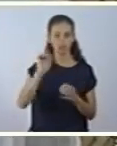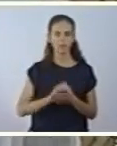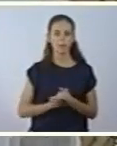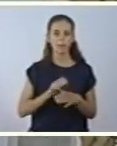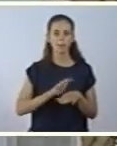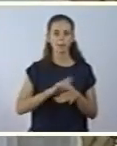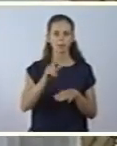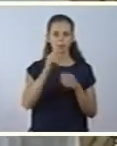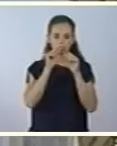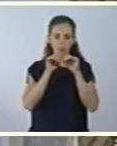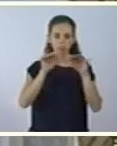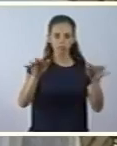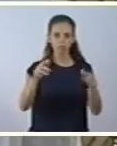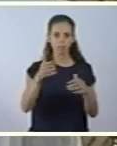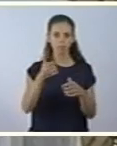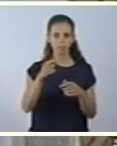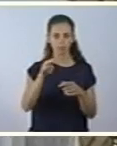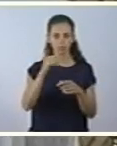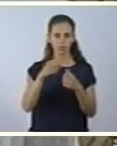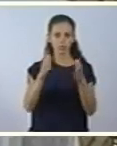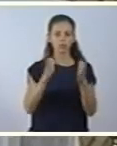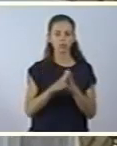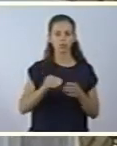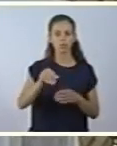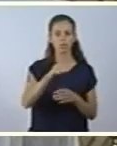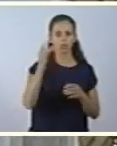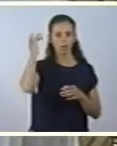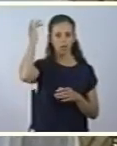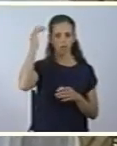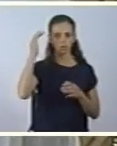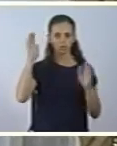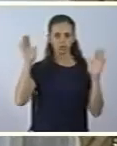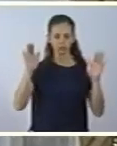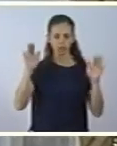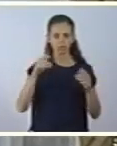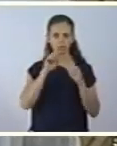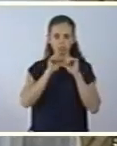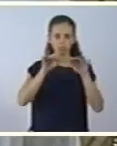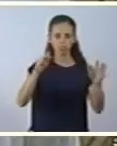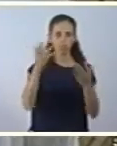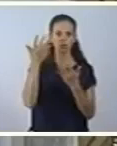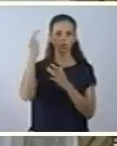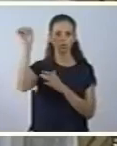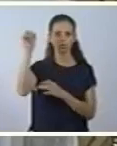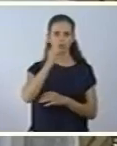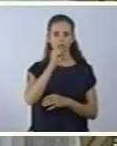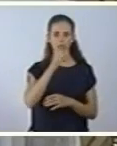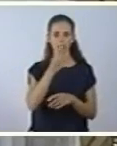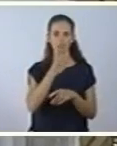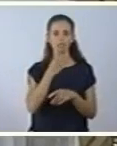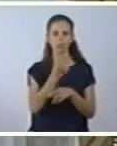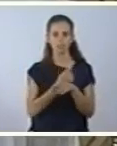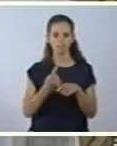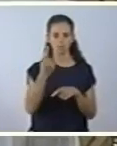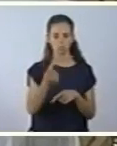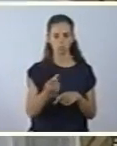Por isso exulta a Igreja em toda a terra e com os anjos santos proclama a vossa glória, cantando